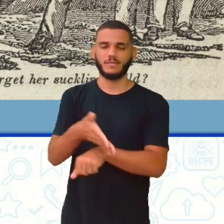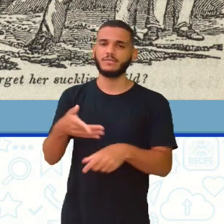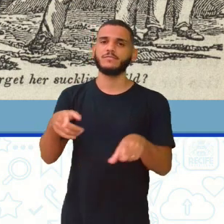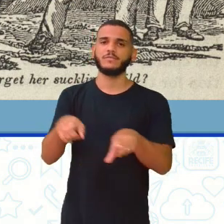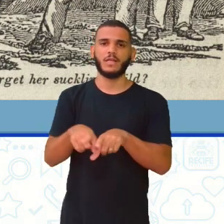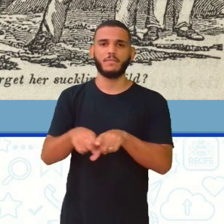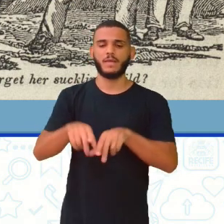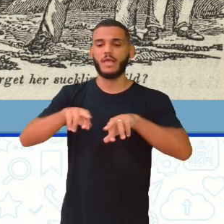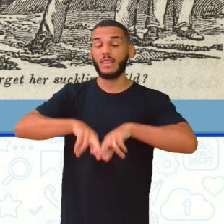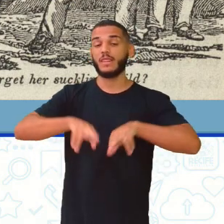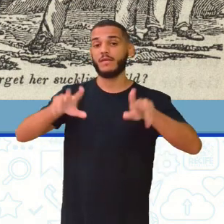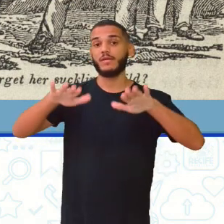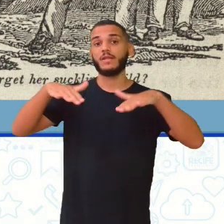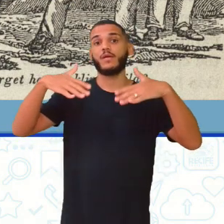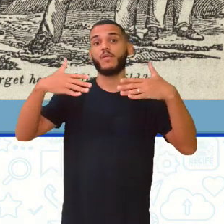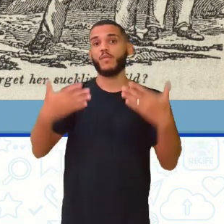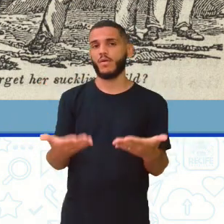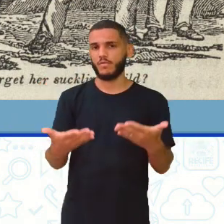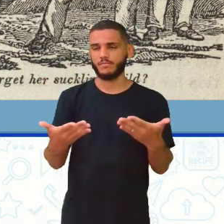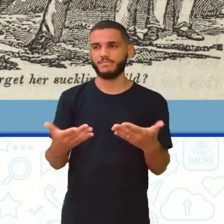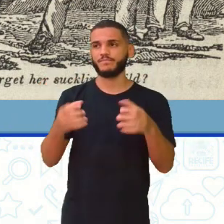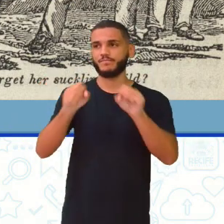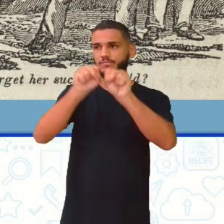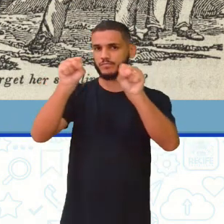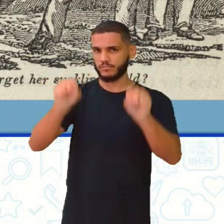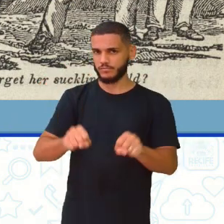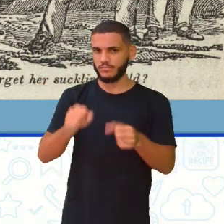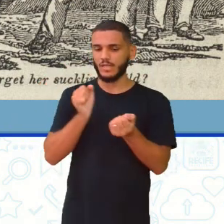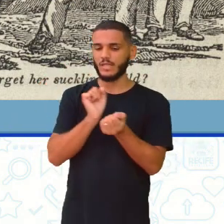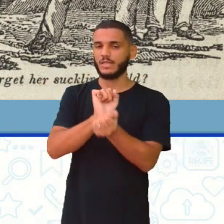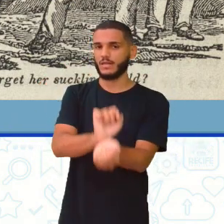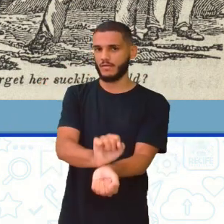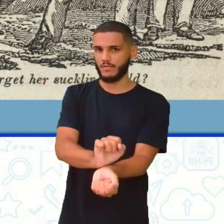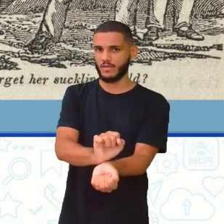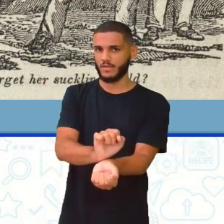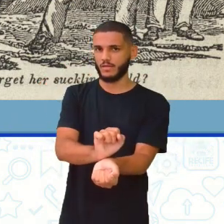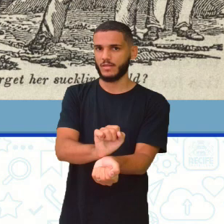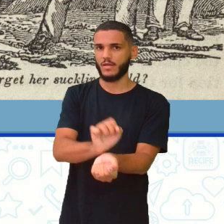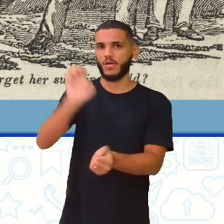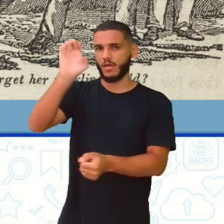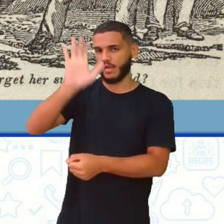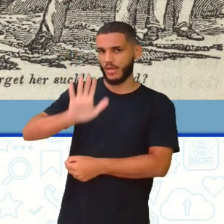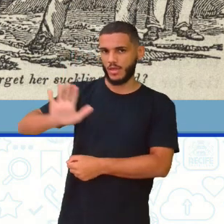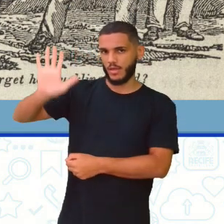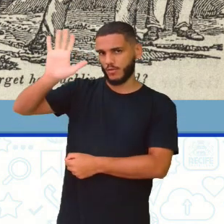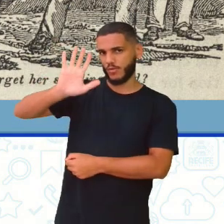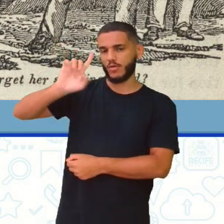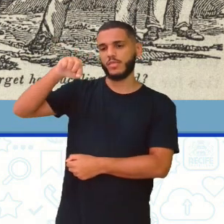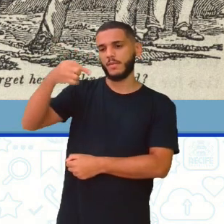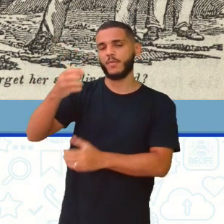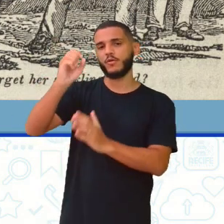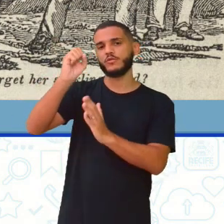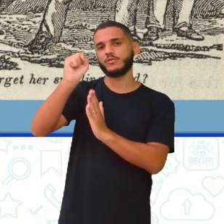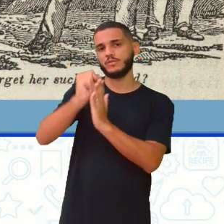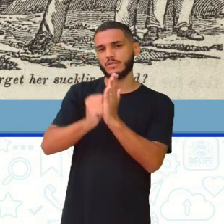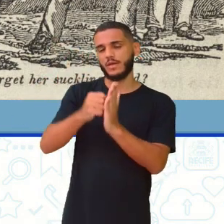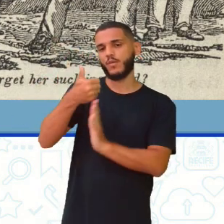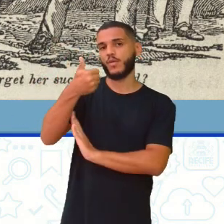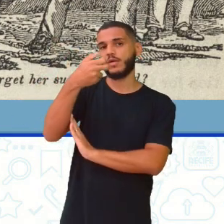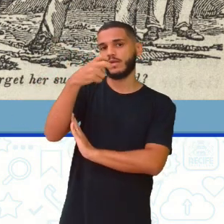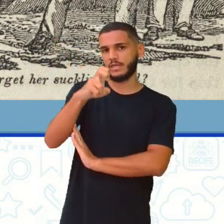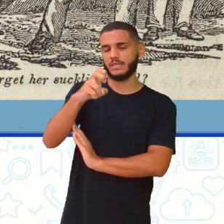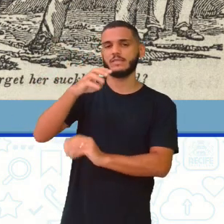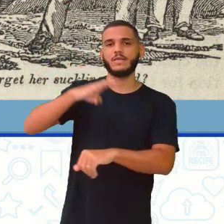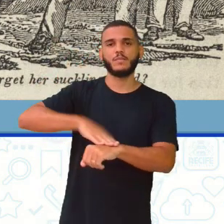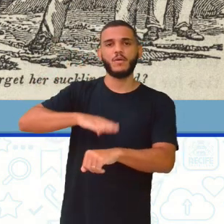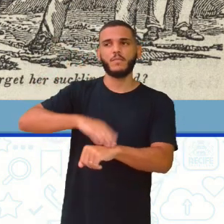A diferença é que o sistema escravista europeu pós-século XV, ou seja, naquele momento que